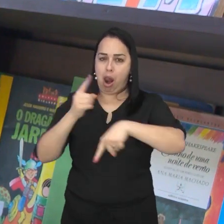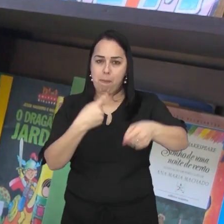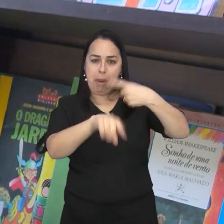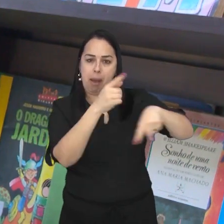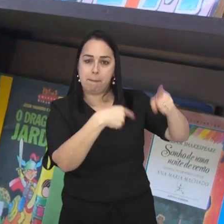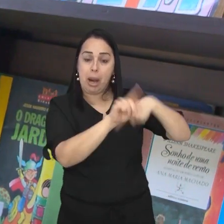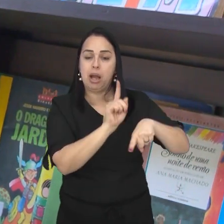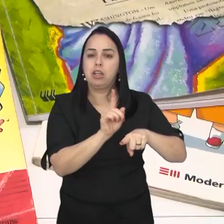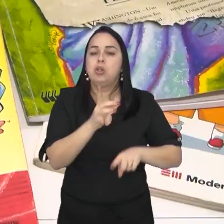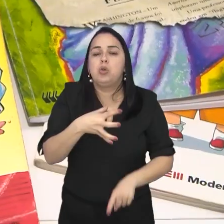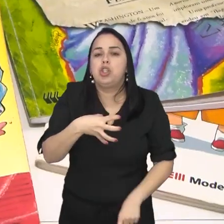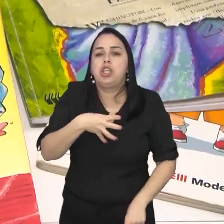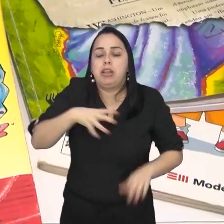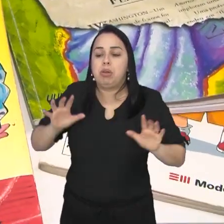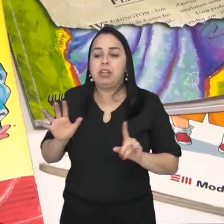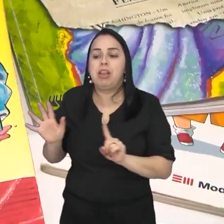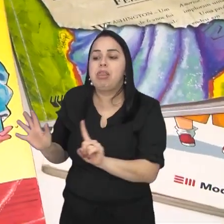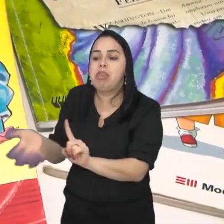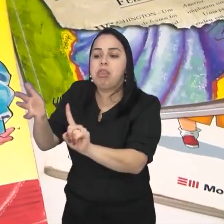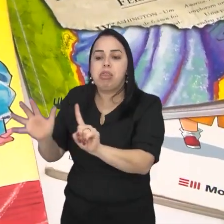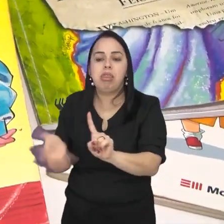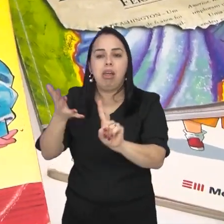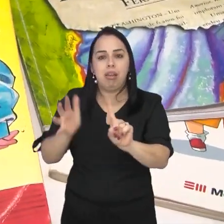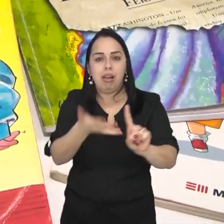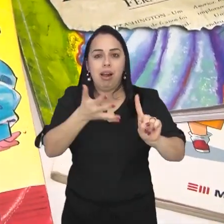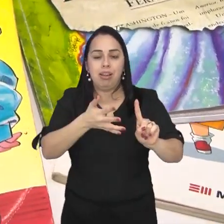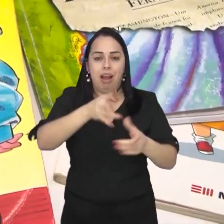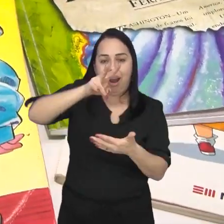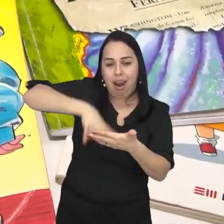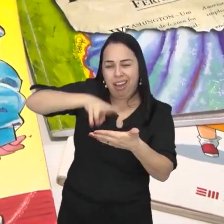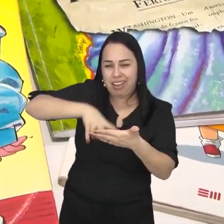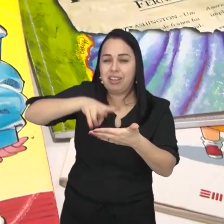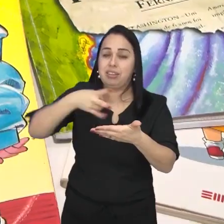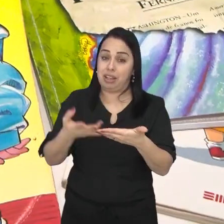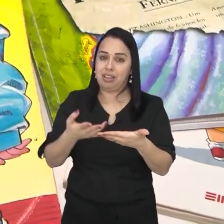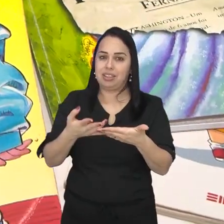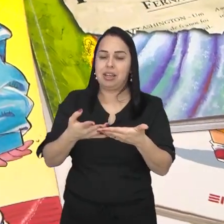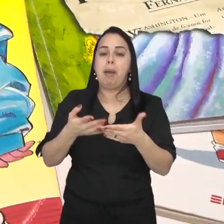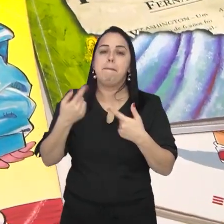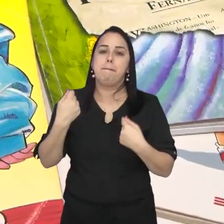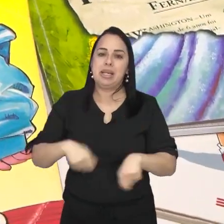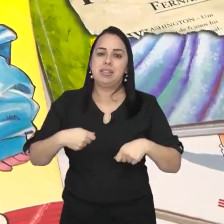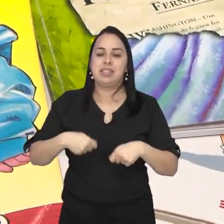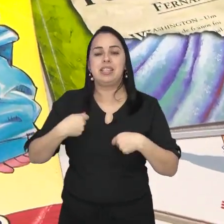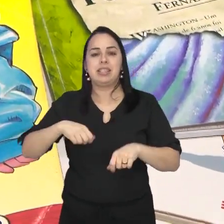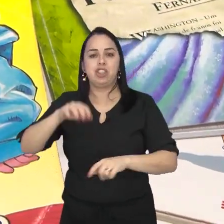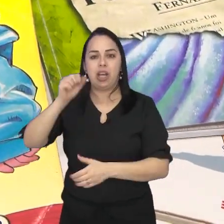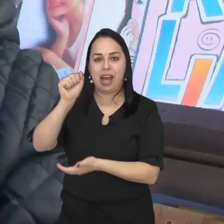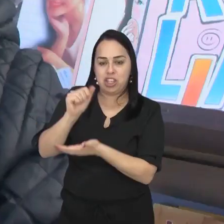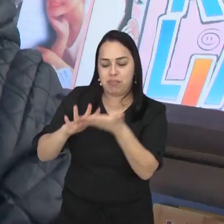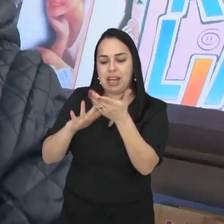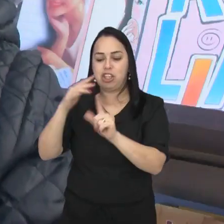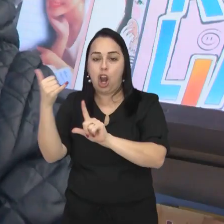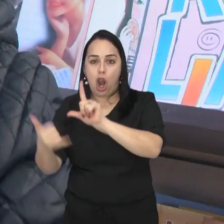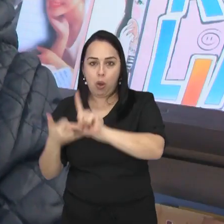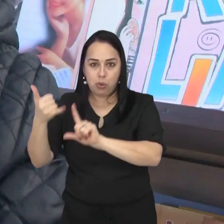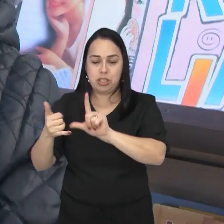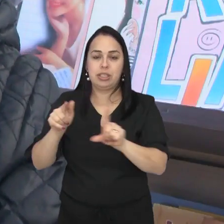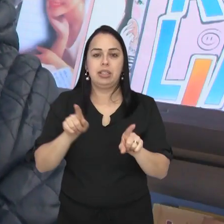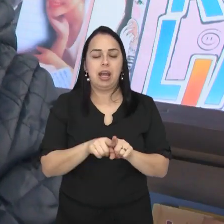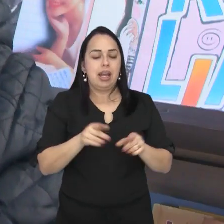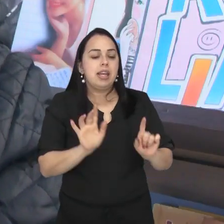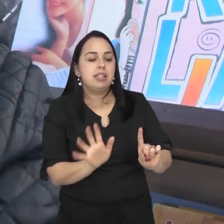no desenvolvimento. E uma forma de incentivar o contato com as letras é a partir de atividades lúdicas. Procuramos